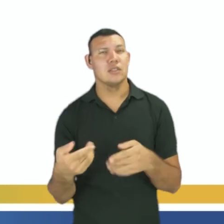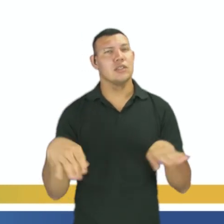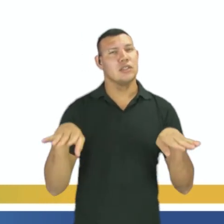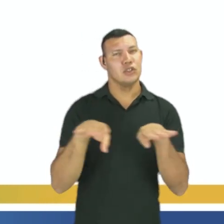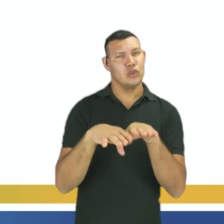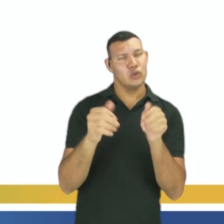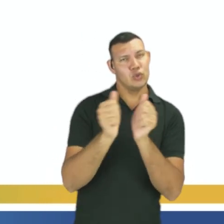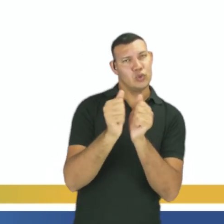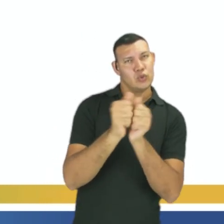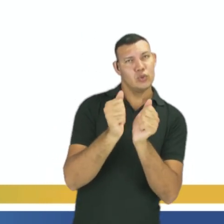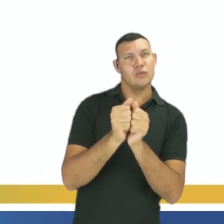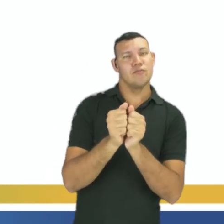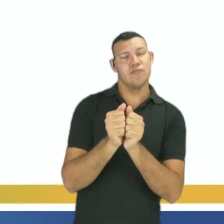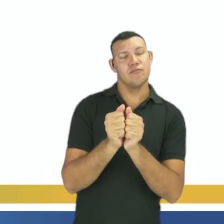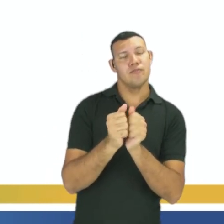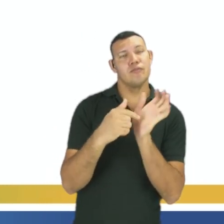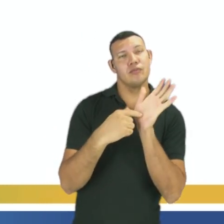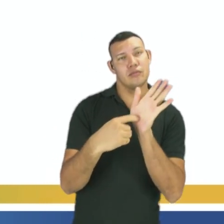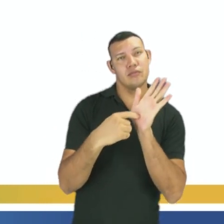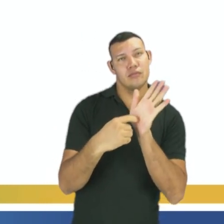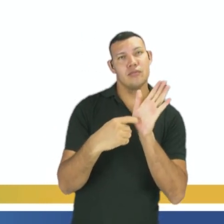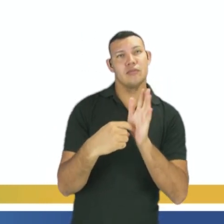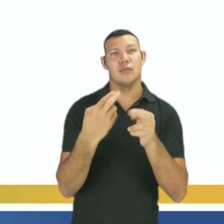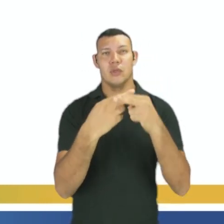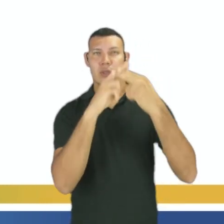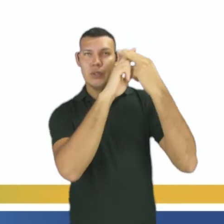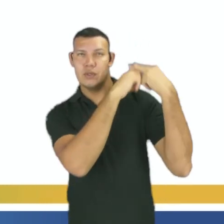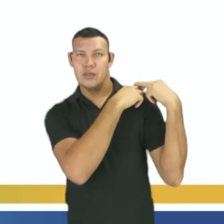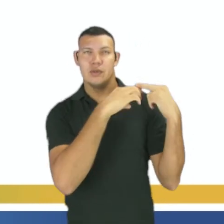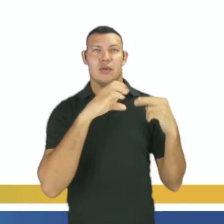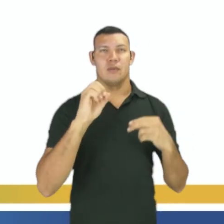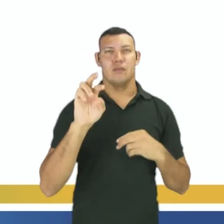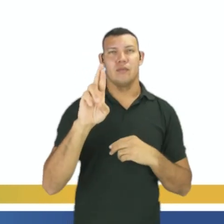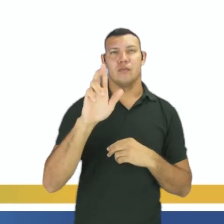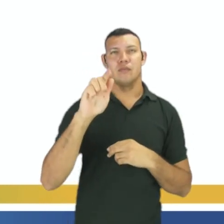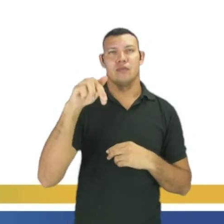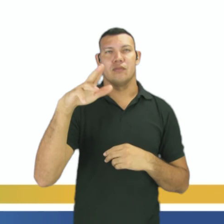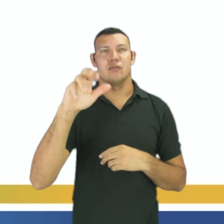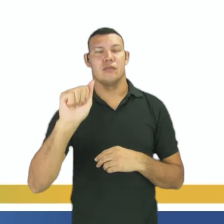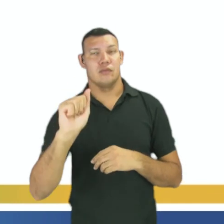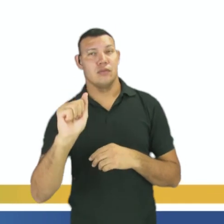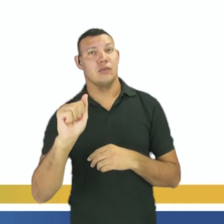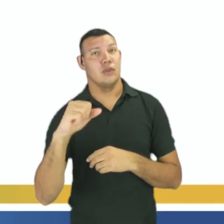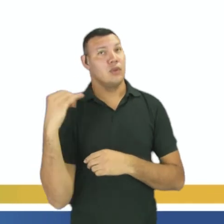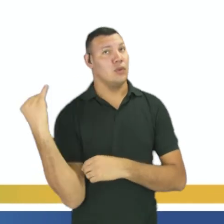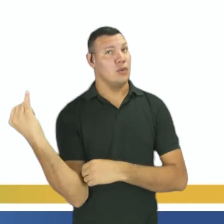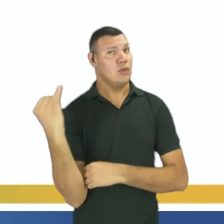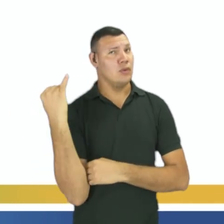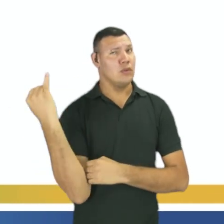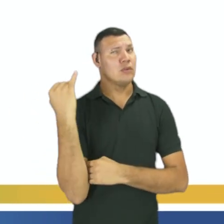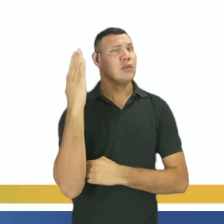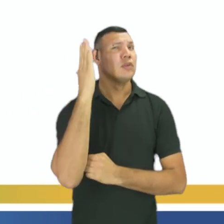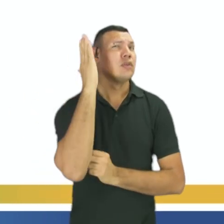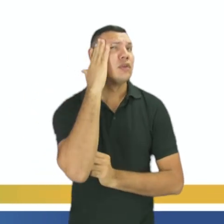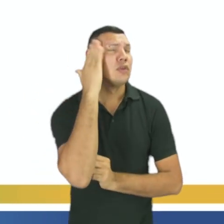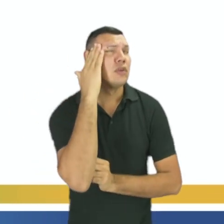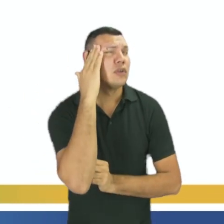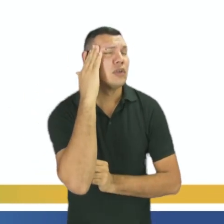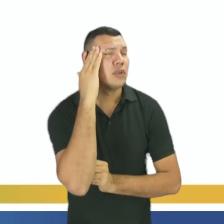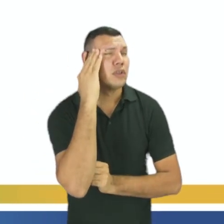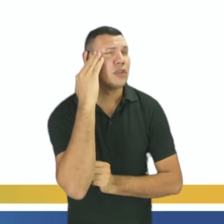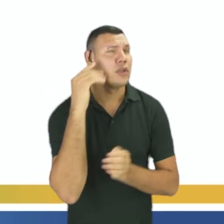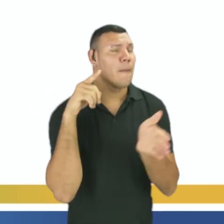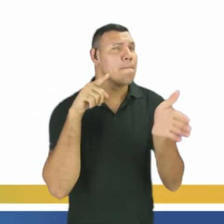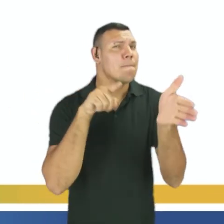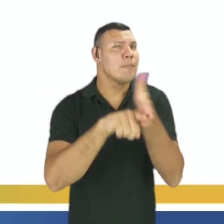respectivamente, aparecem essas funções orgânicas? Vamos lá, pessoal. O importante é saber o que que eles